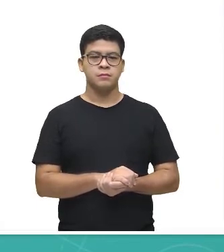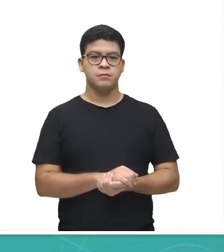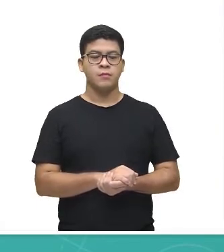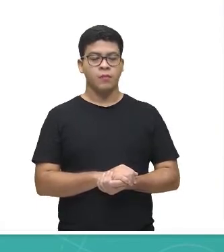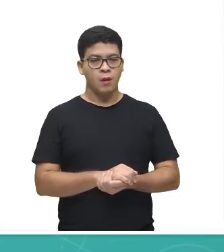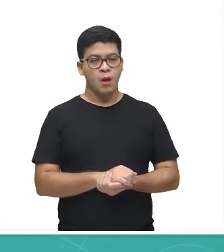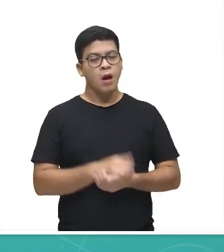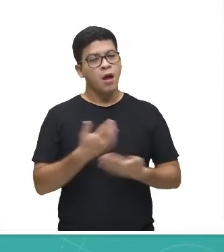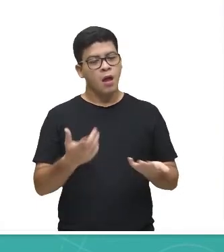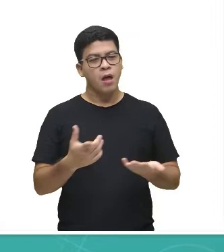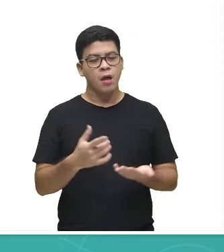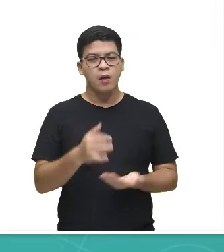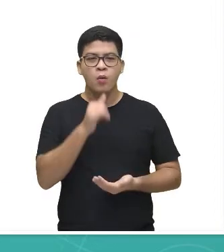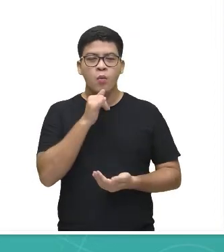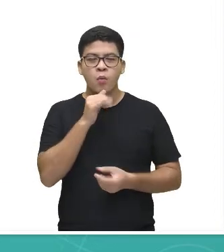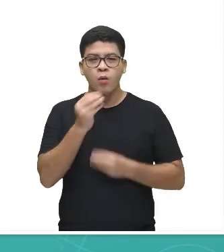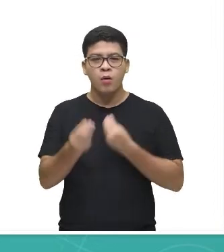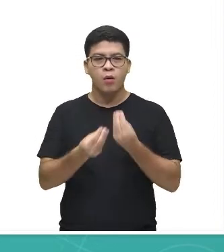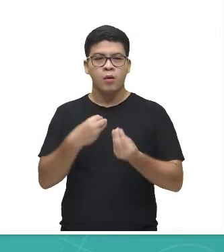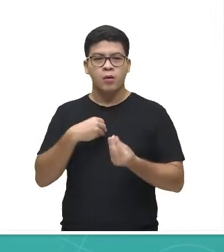Aí está a questão 1. Uma empresa tem